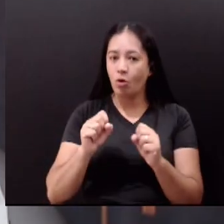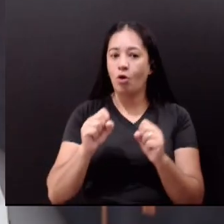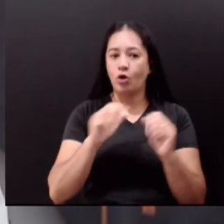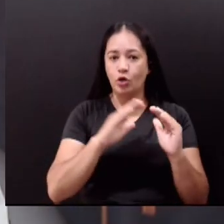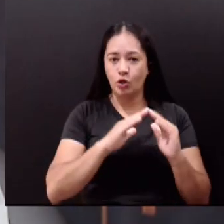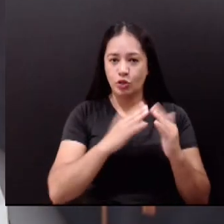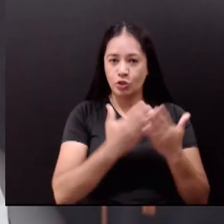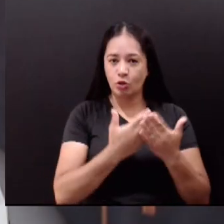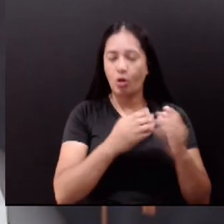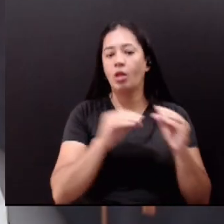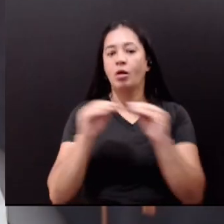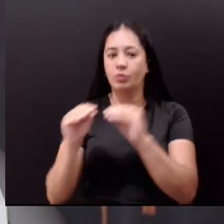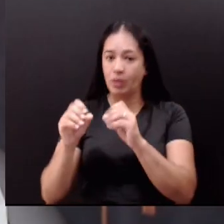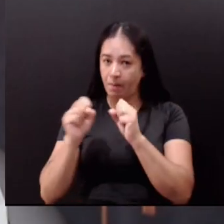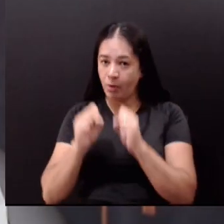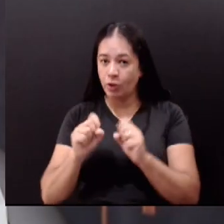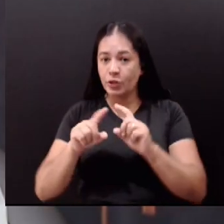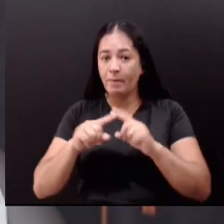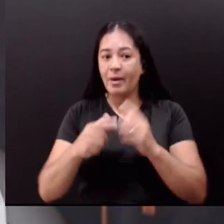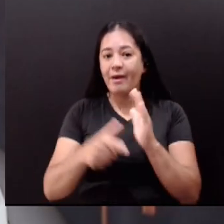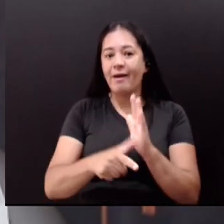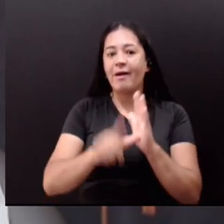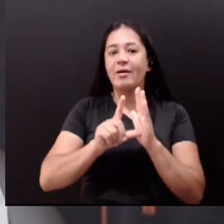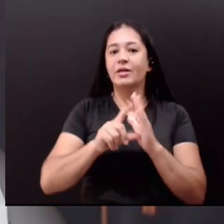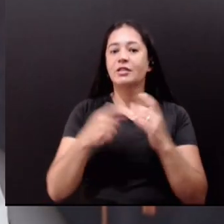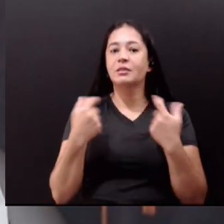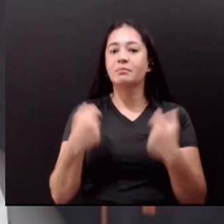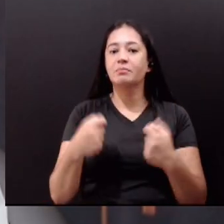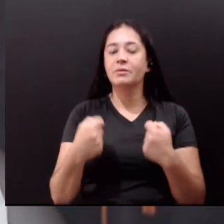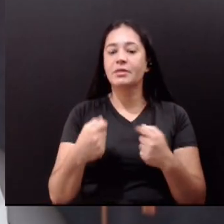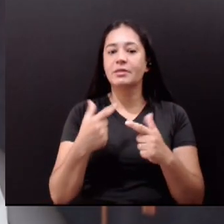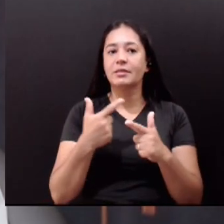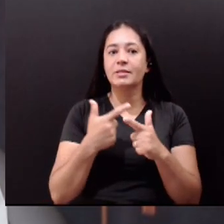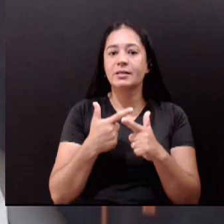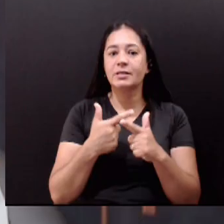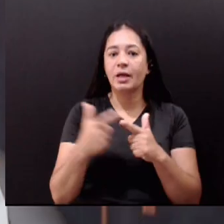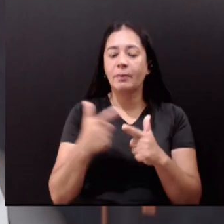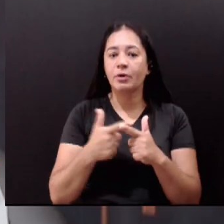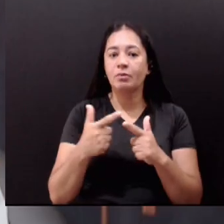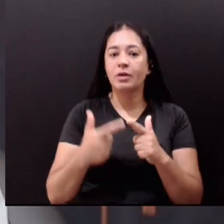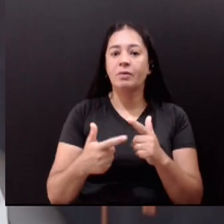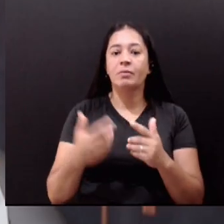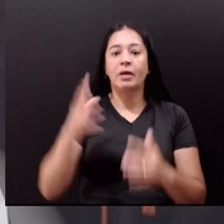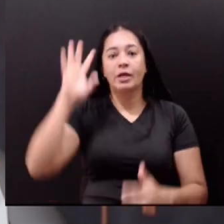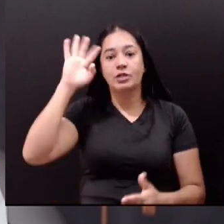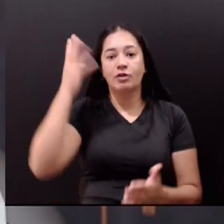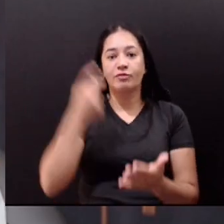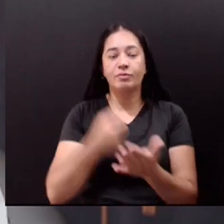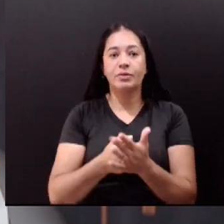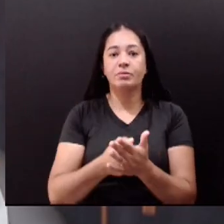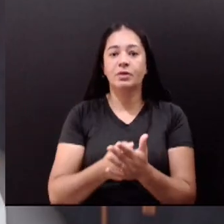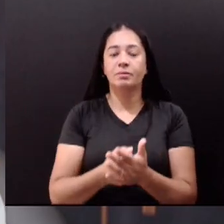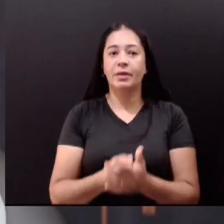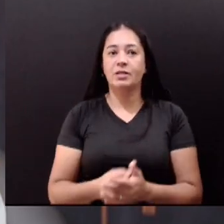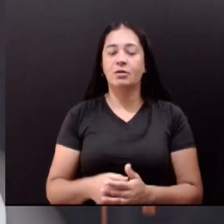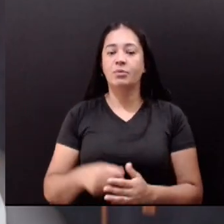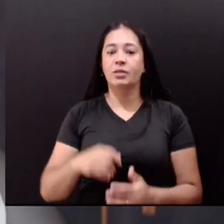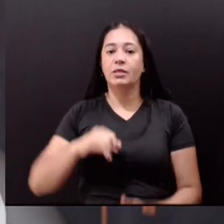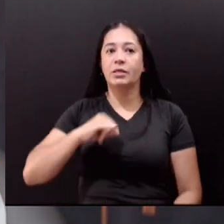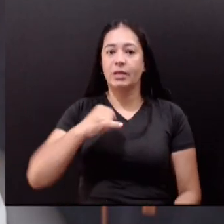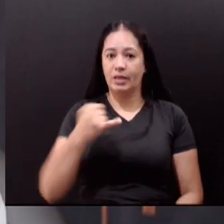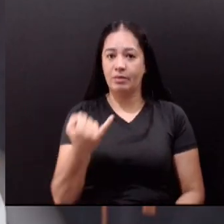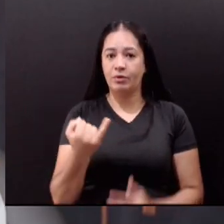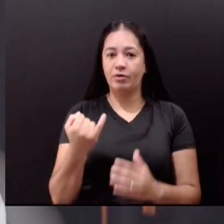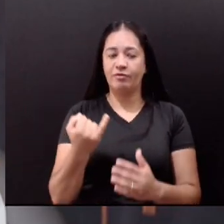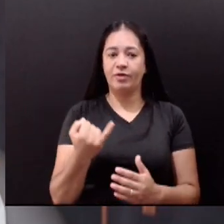da mudança, a resolução precisa ser feita. Perfeito. Então a escola precisa aproveitar esse espaço dos